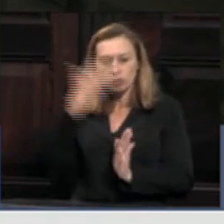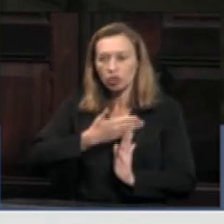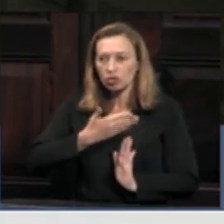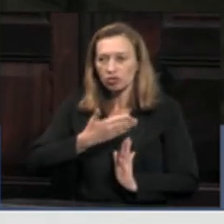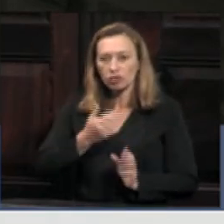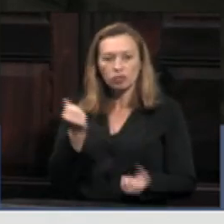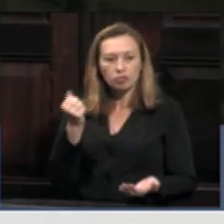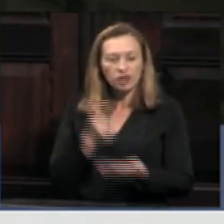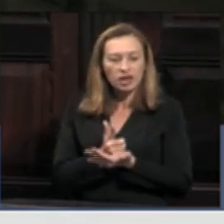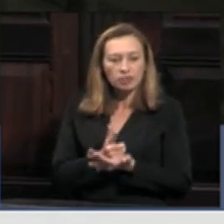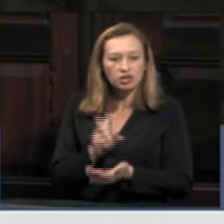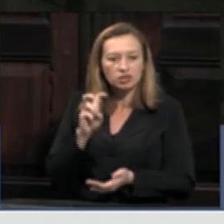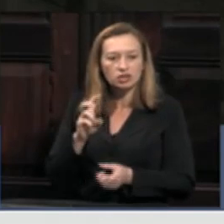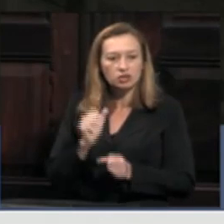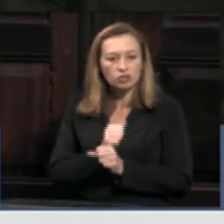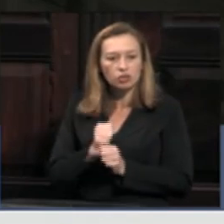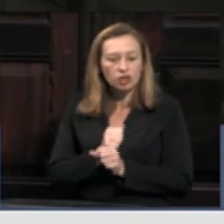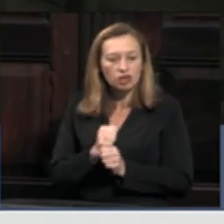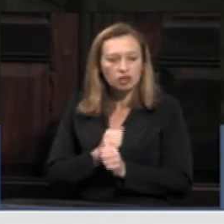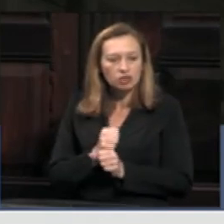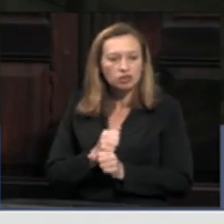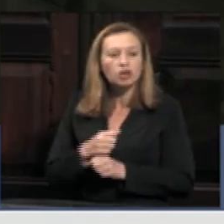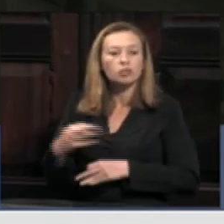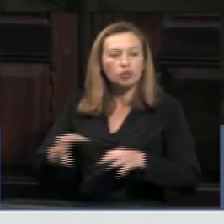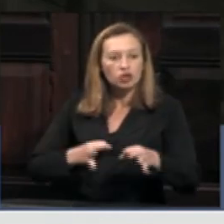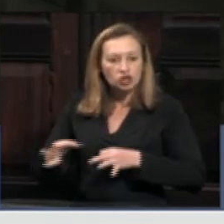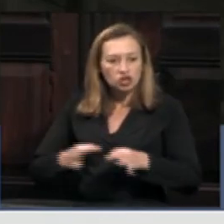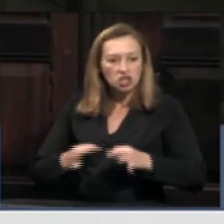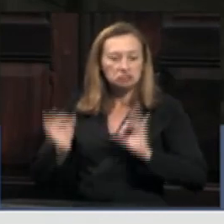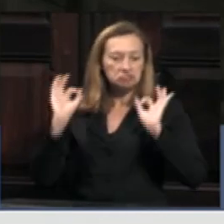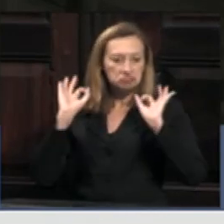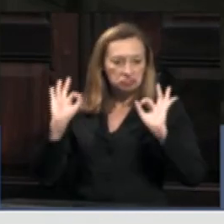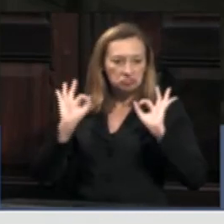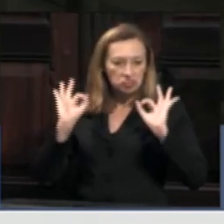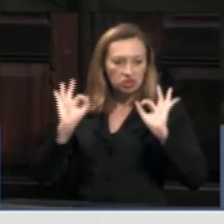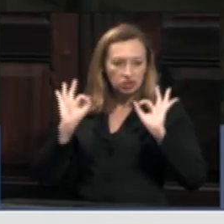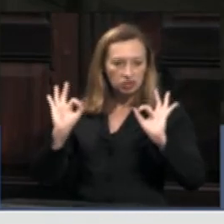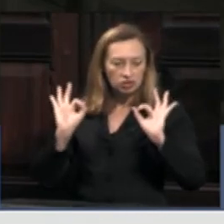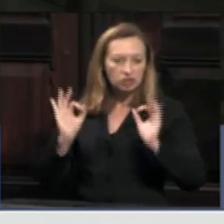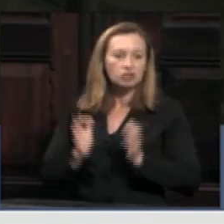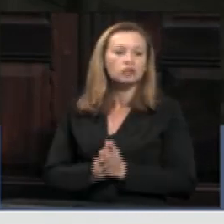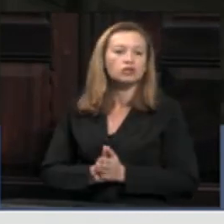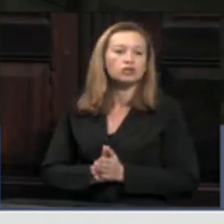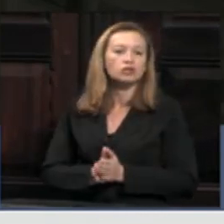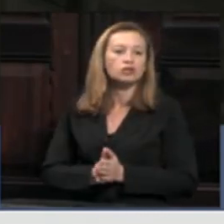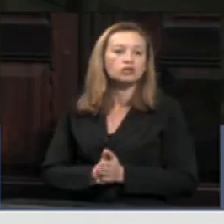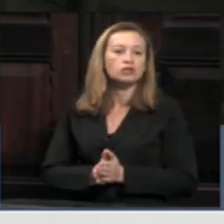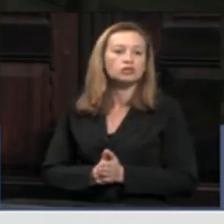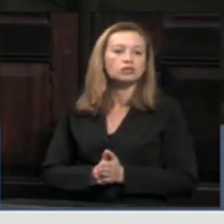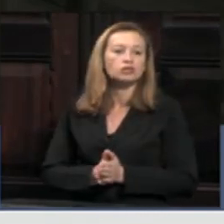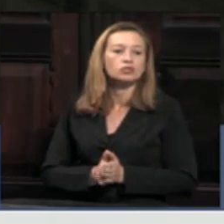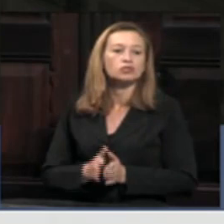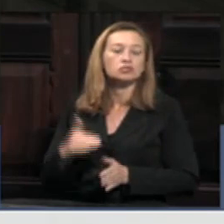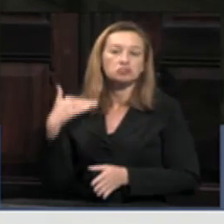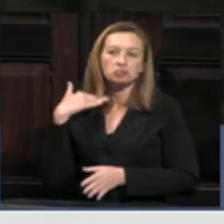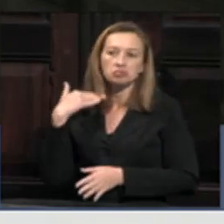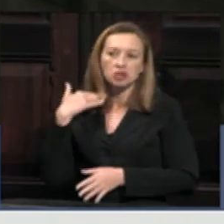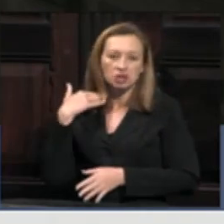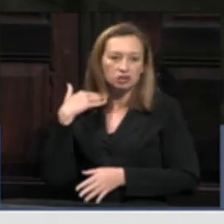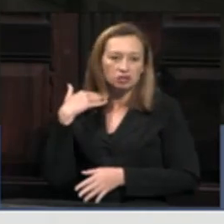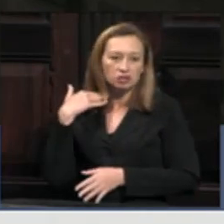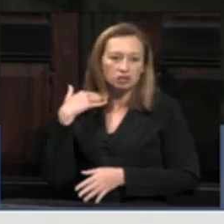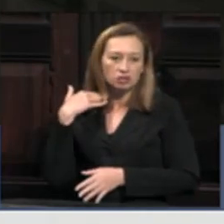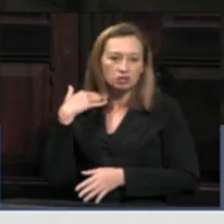anos. Projeto de grande qualidade, o sistema bancário numa posição